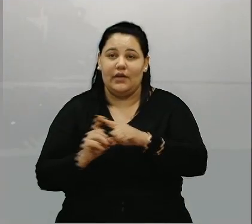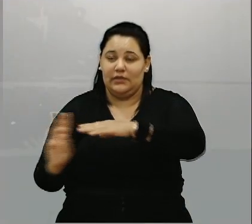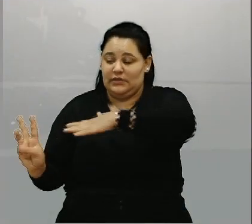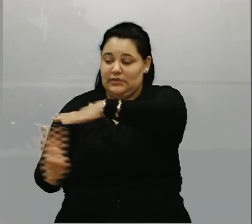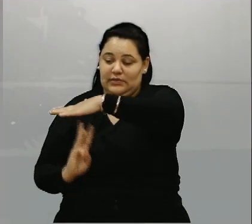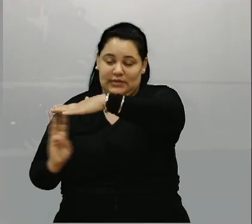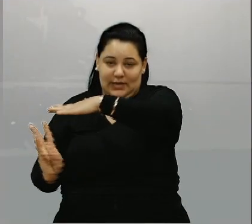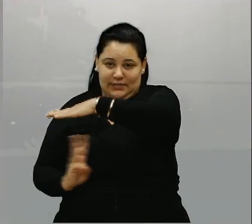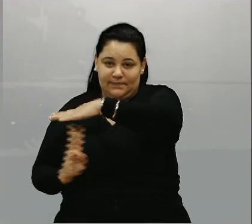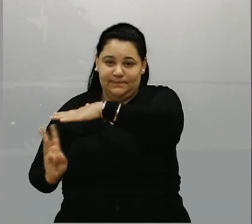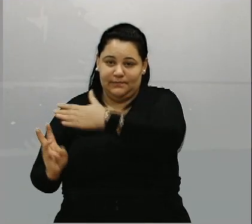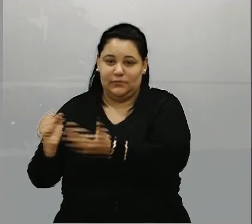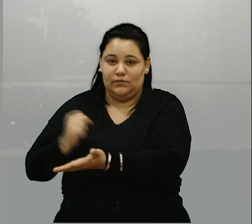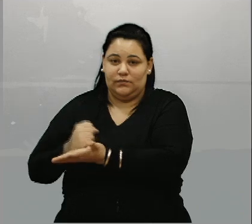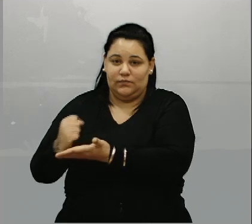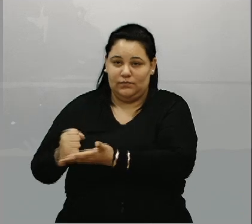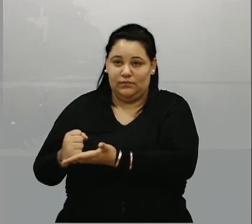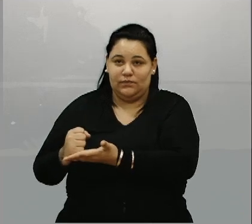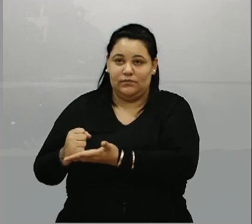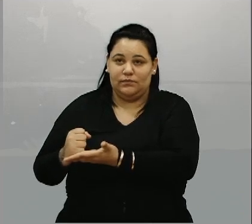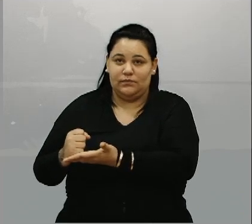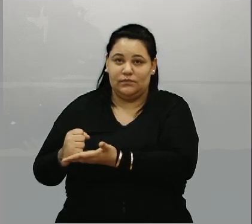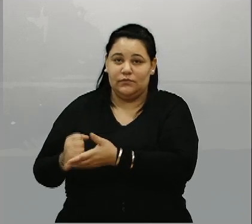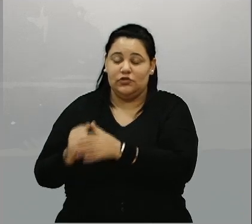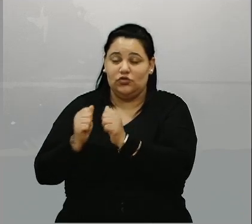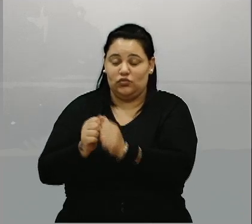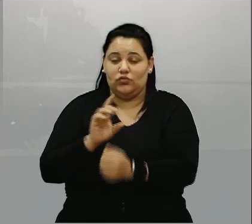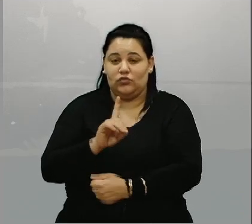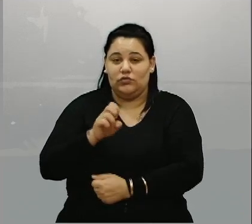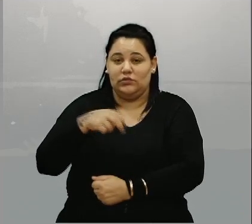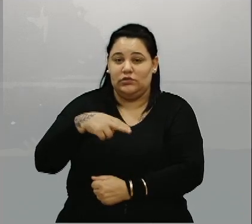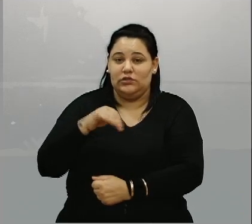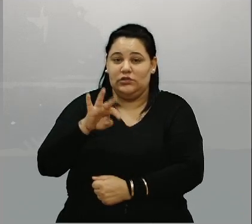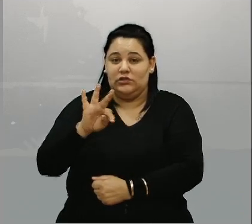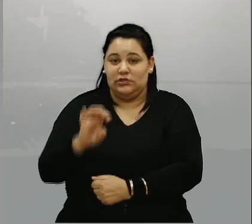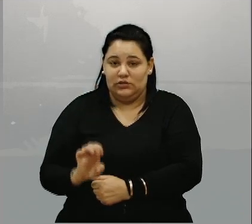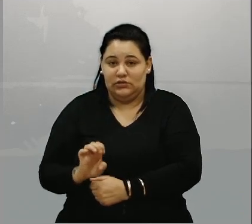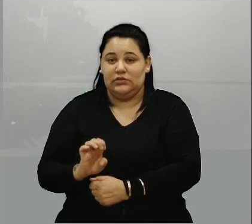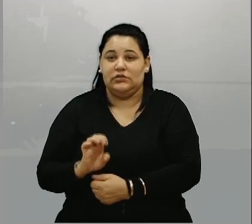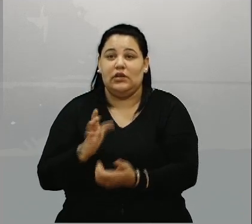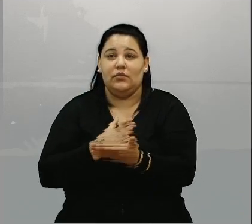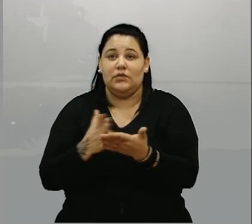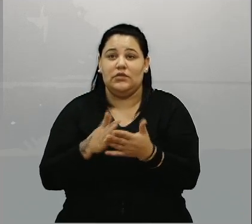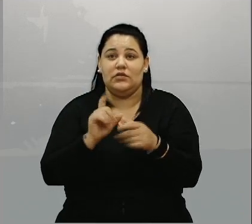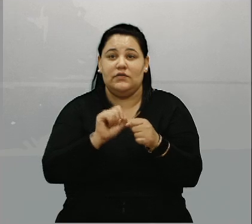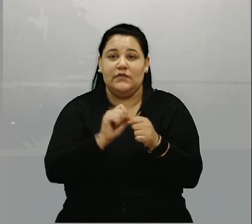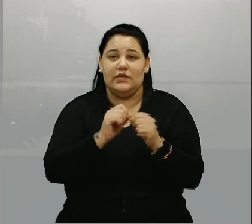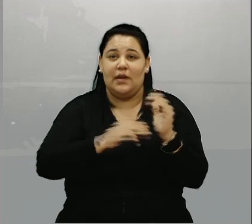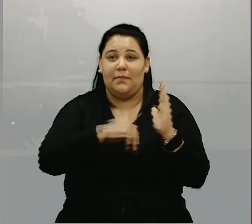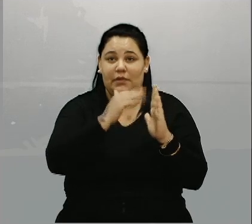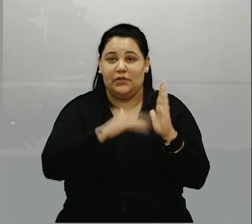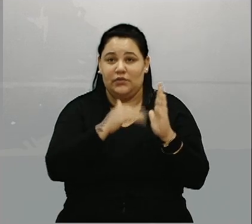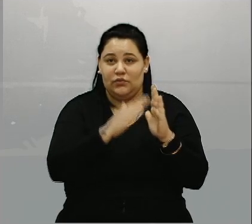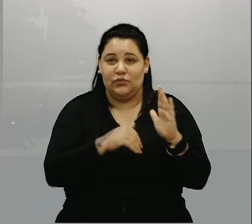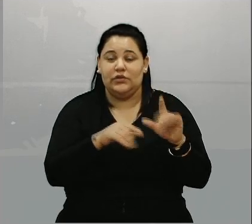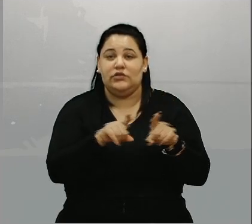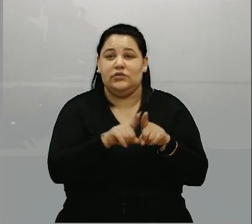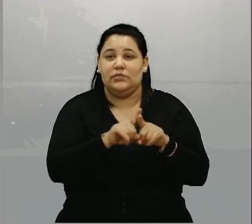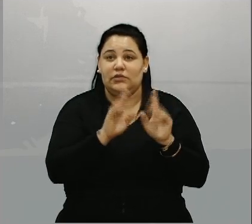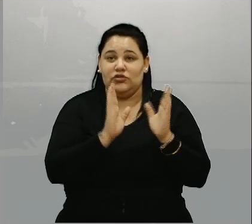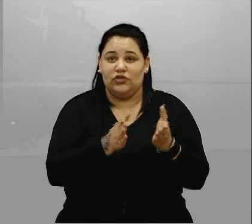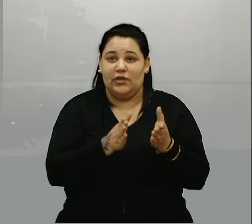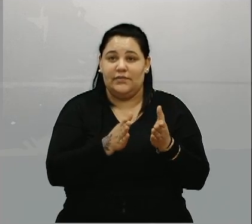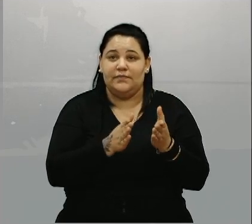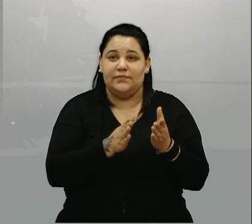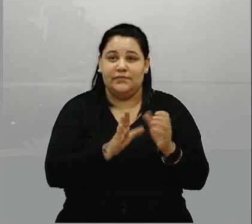terceirizada ali pelo DENIT, está começando as pinturas, iniciou a pintura da faixa de